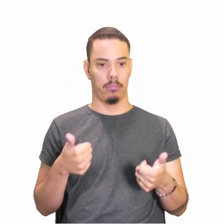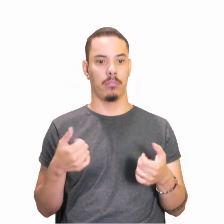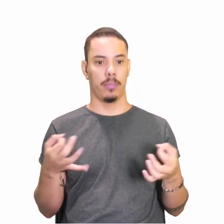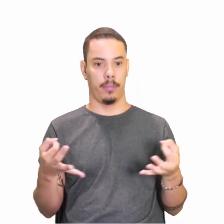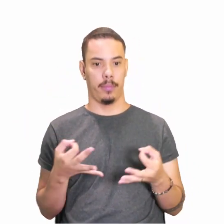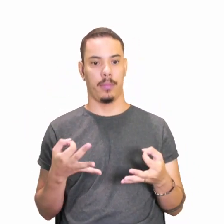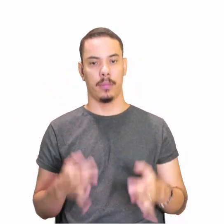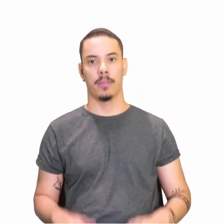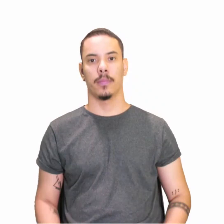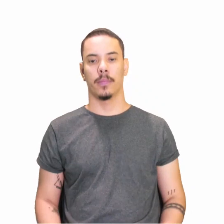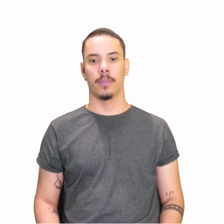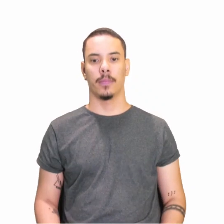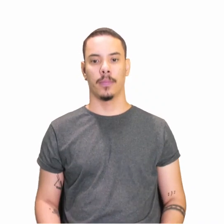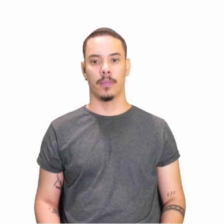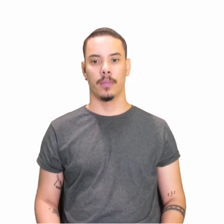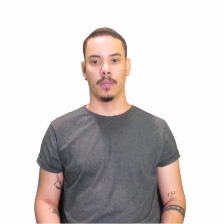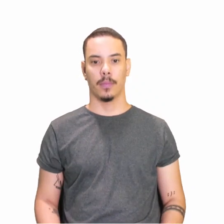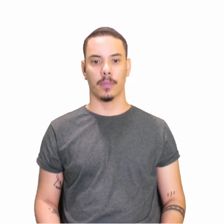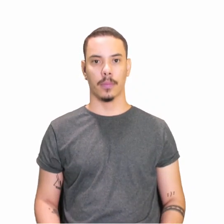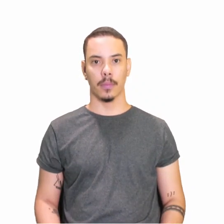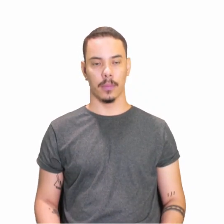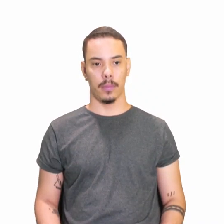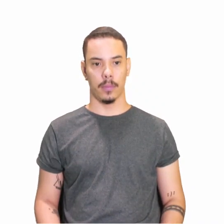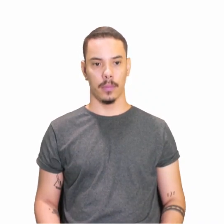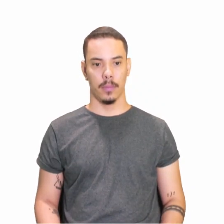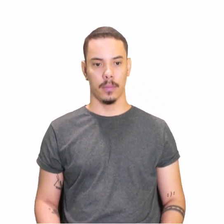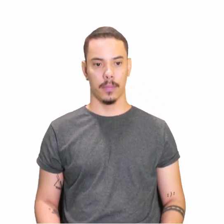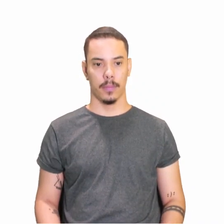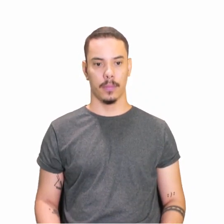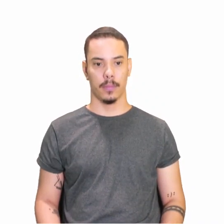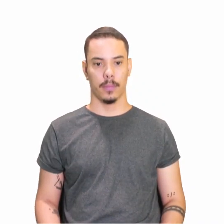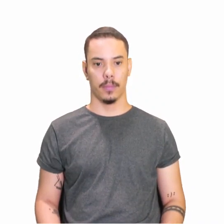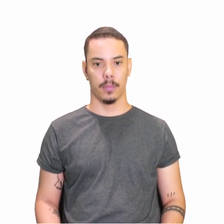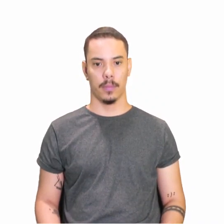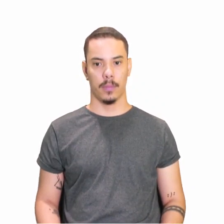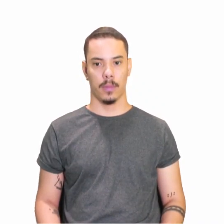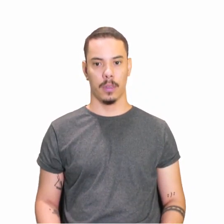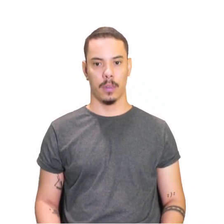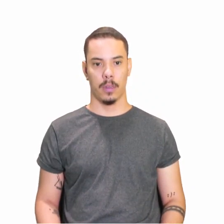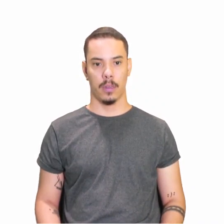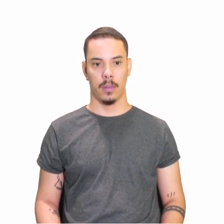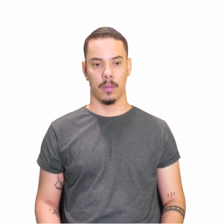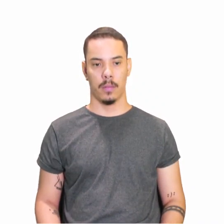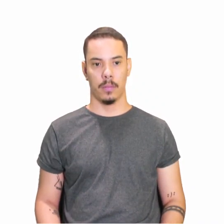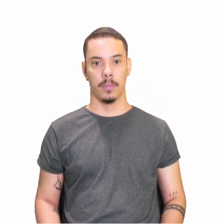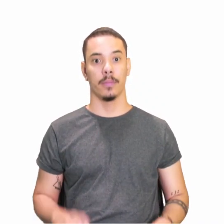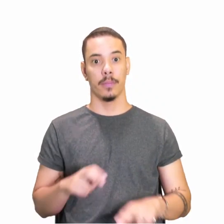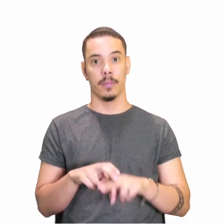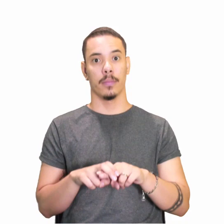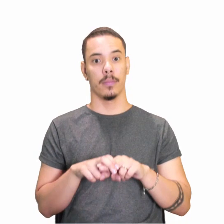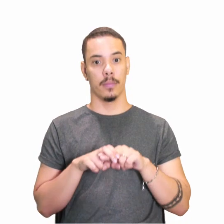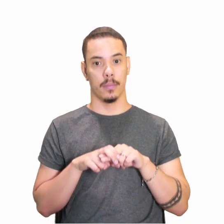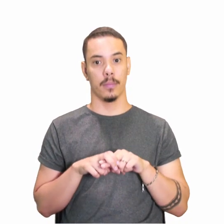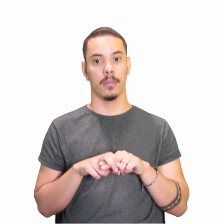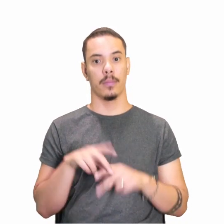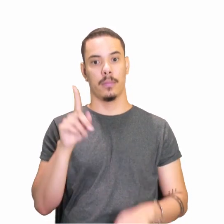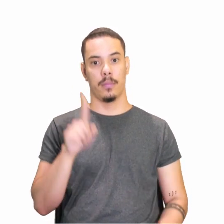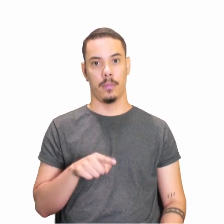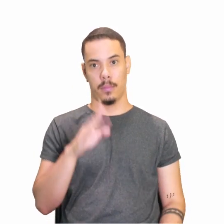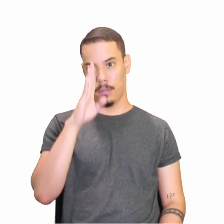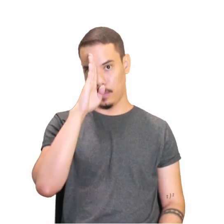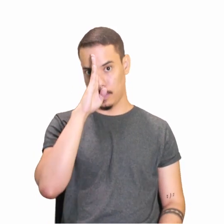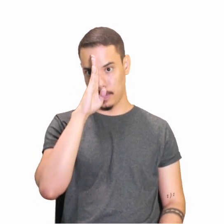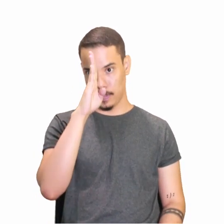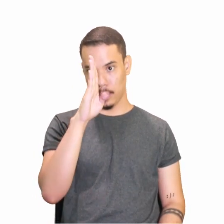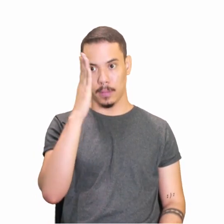Perfeitamente, pelo texto não verbal e pelo texto verbal, certo? Então, exatamente o principal